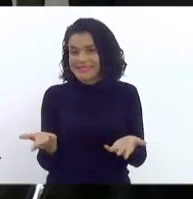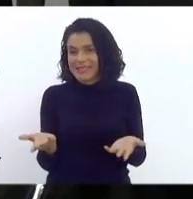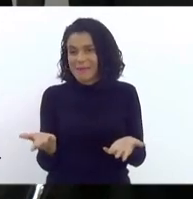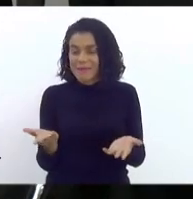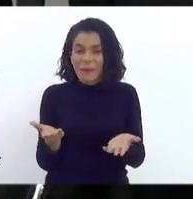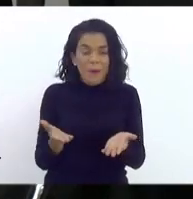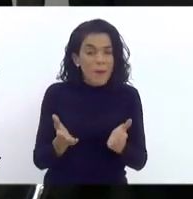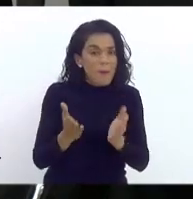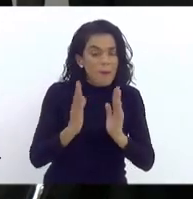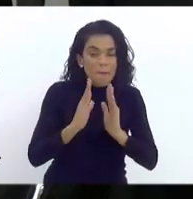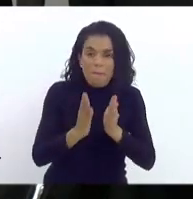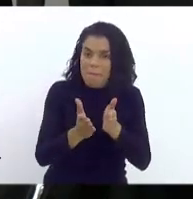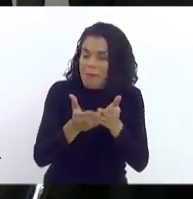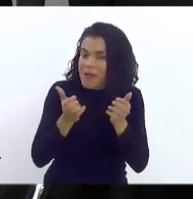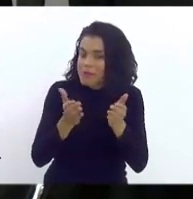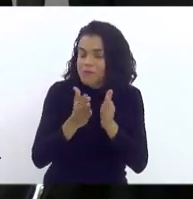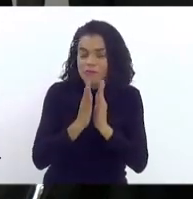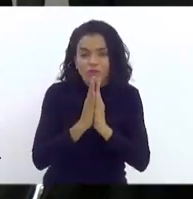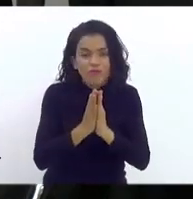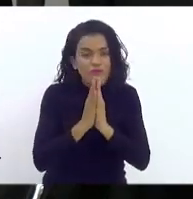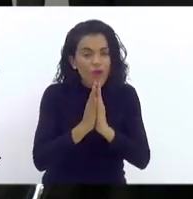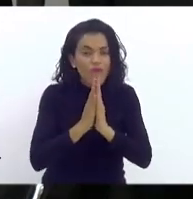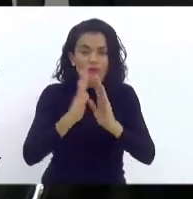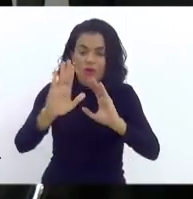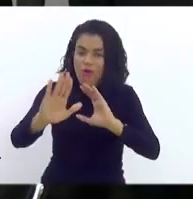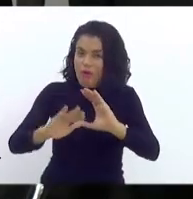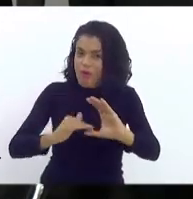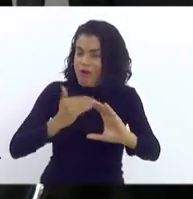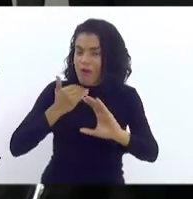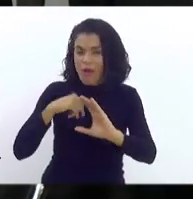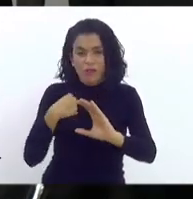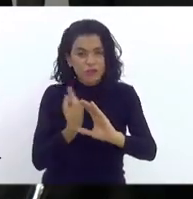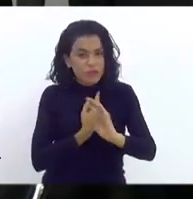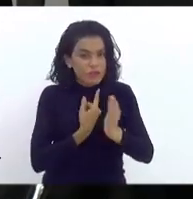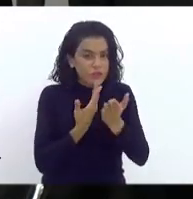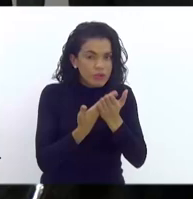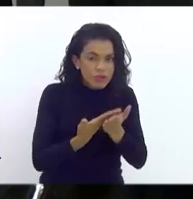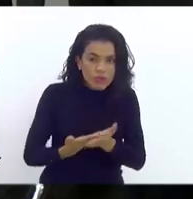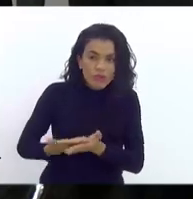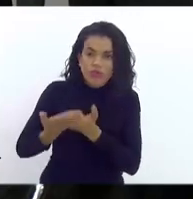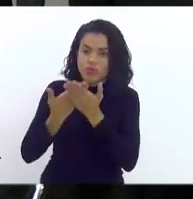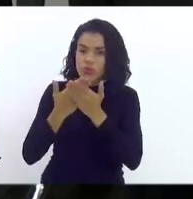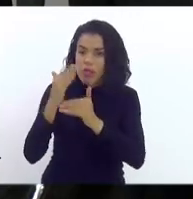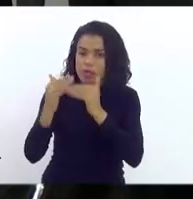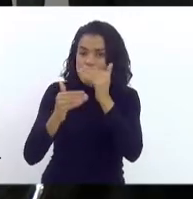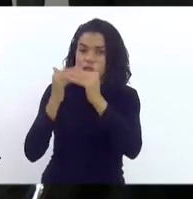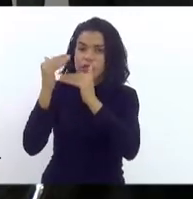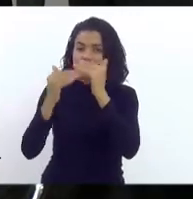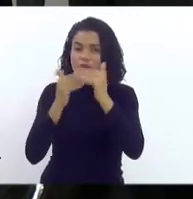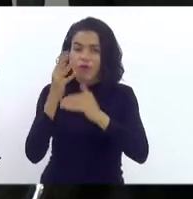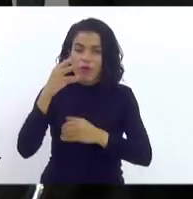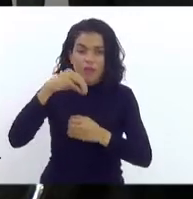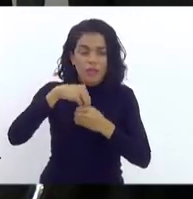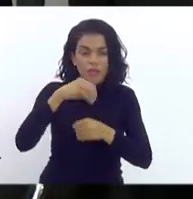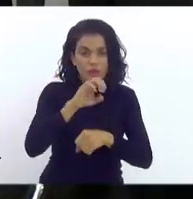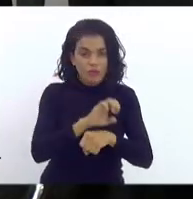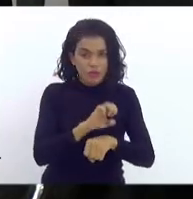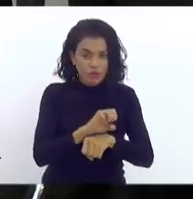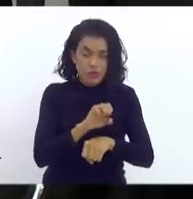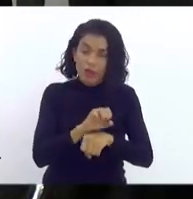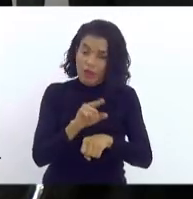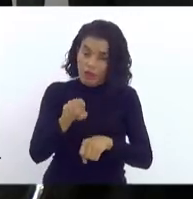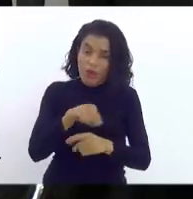peço encaminho para a gente, que a gente vai estudar e desenvolver os estados. Nosso interesse é